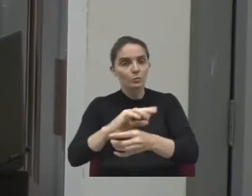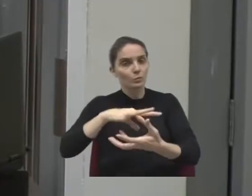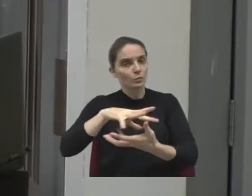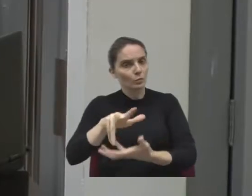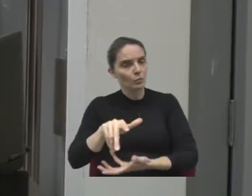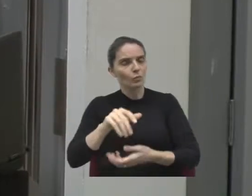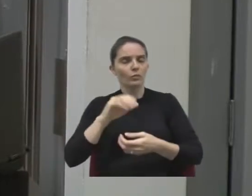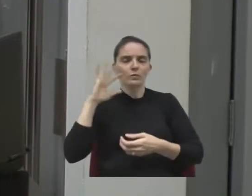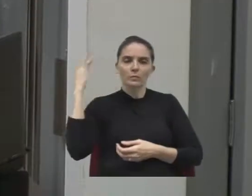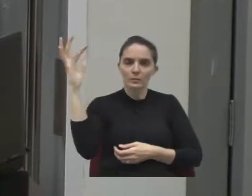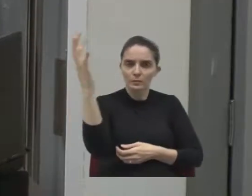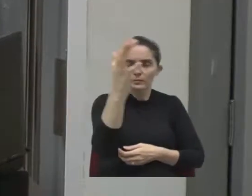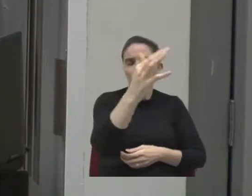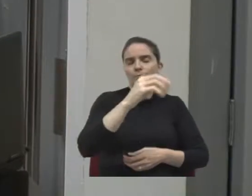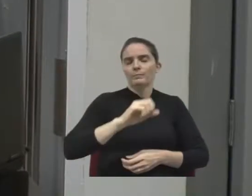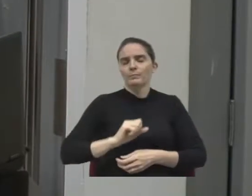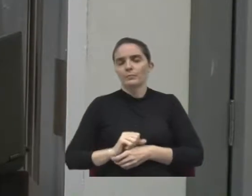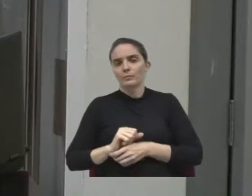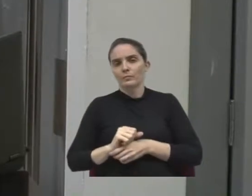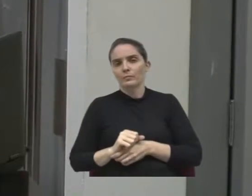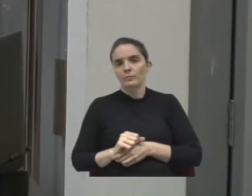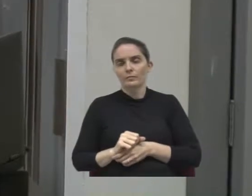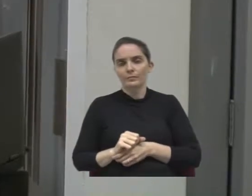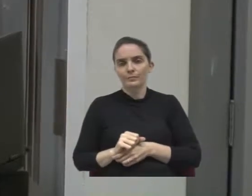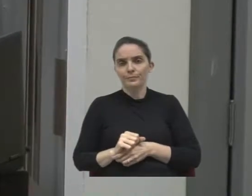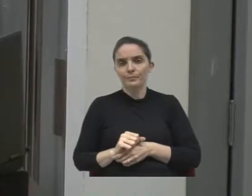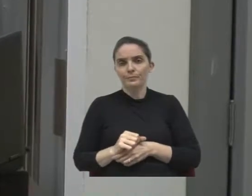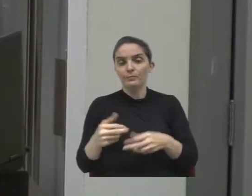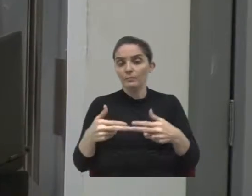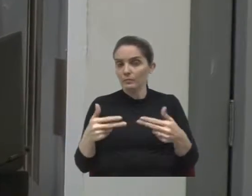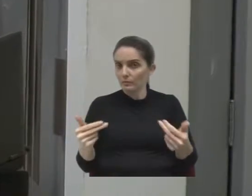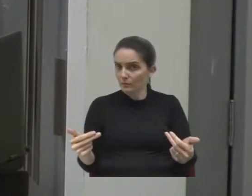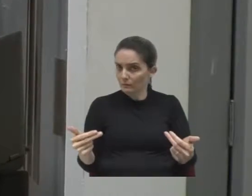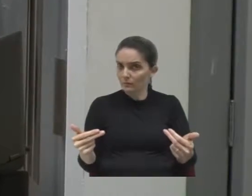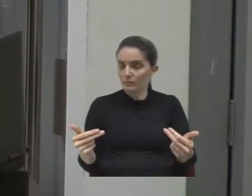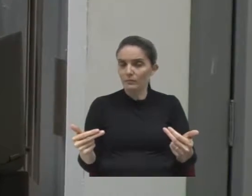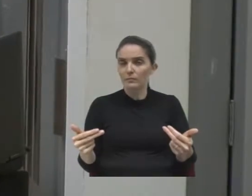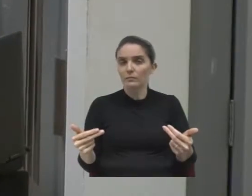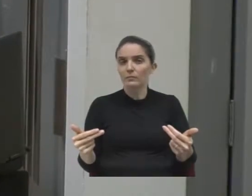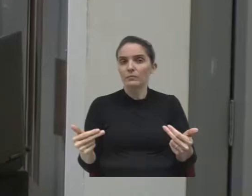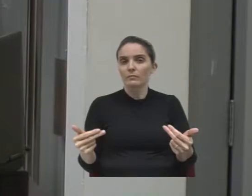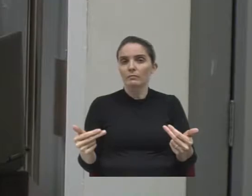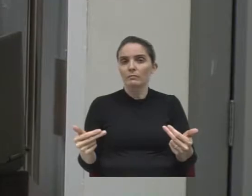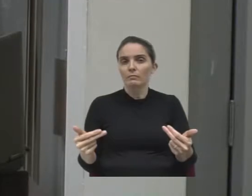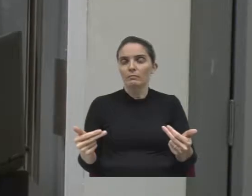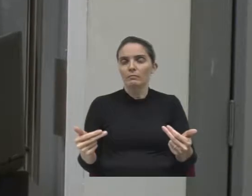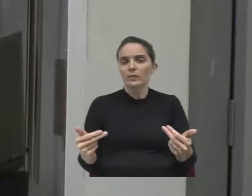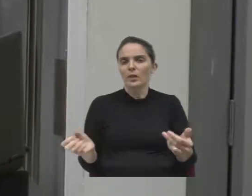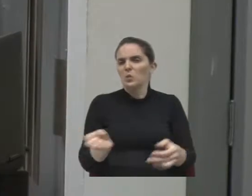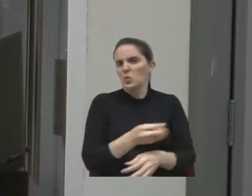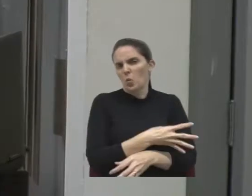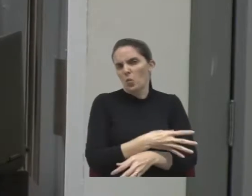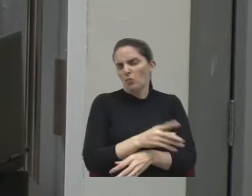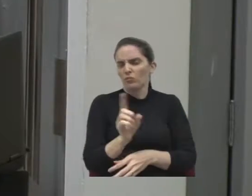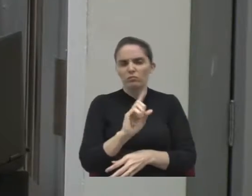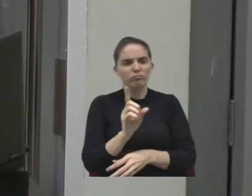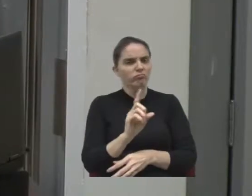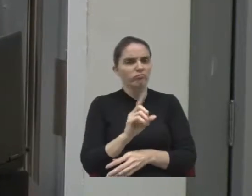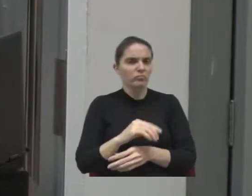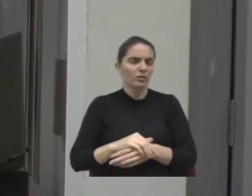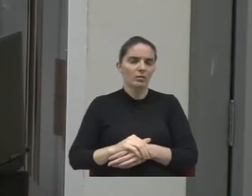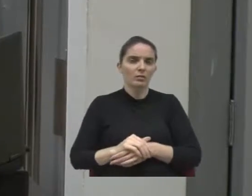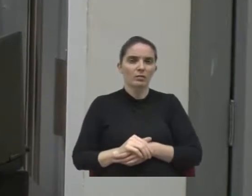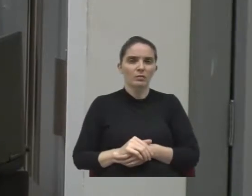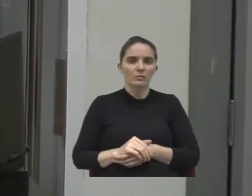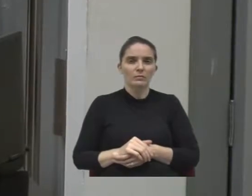preservação, tudo isso são coisas que estão muito... Não é da moda, né? Porque quando a gente fala em moda é uma coisa que vai passar, mas é uma coisa que